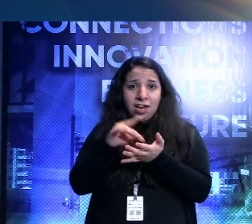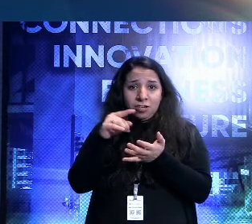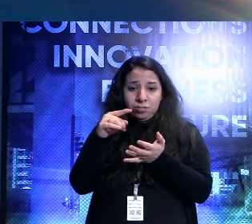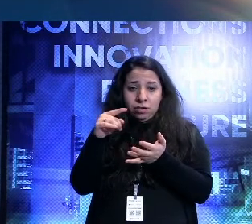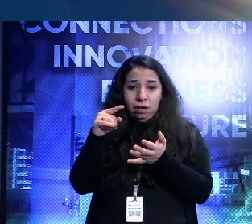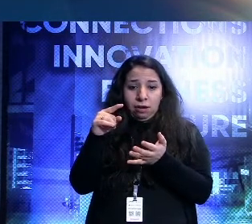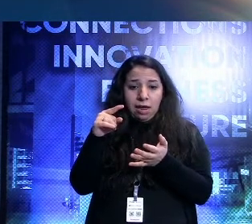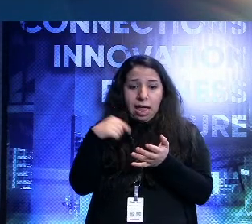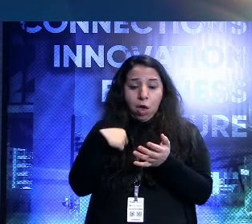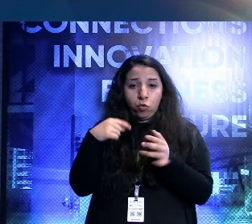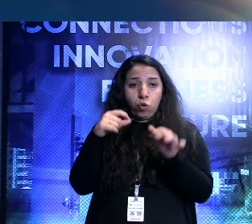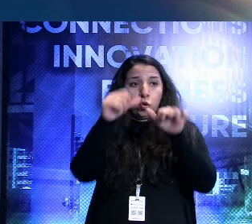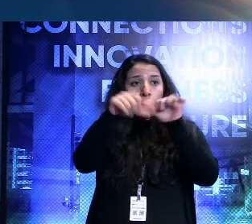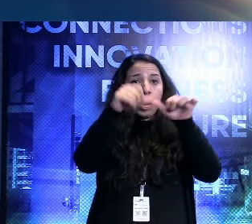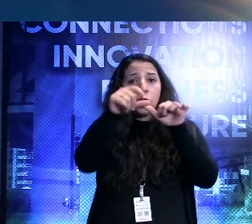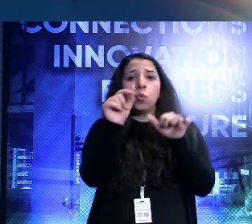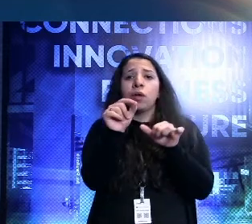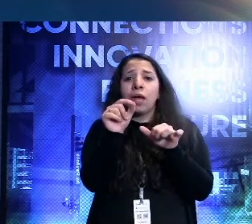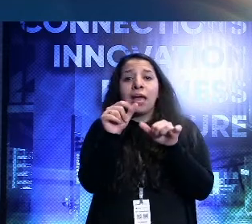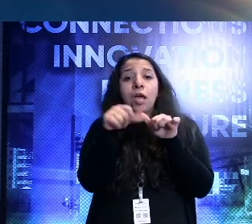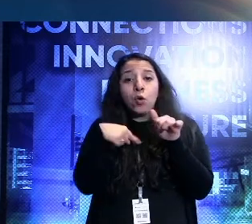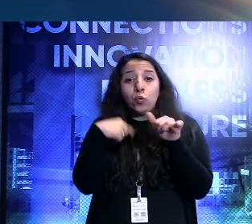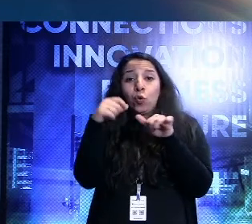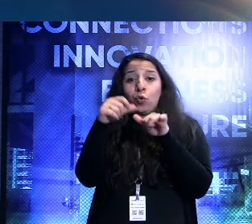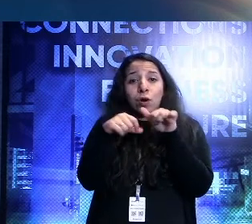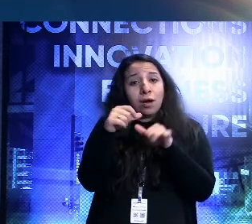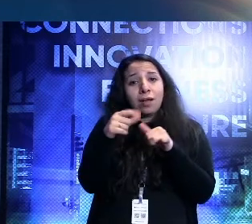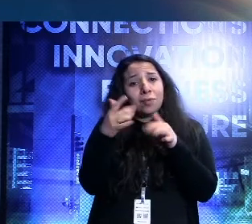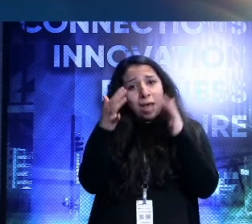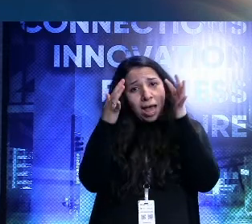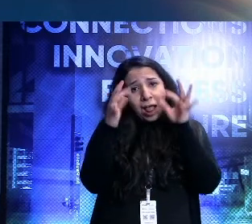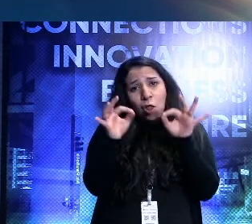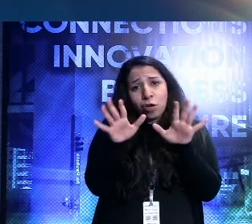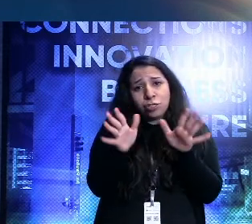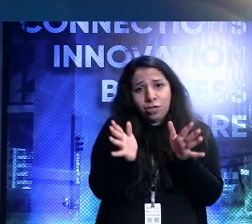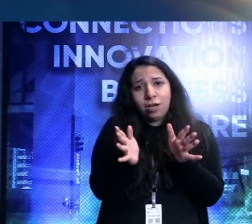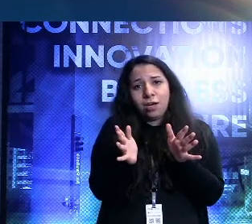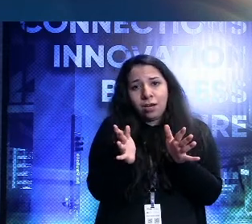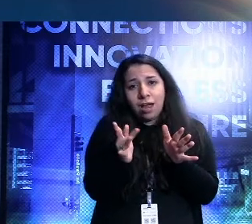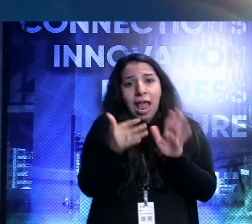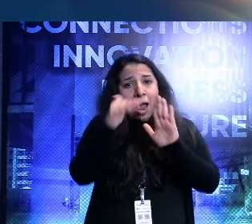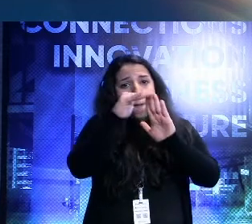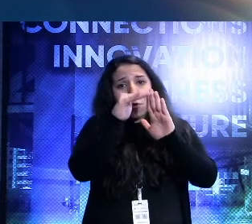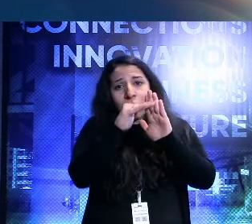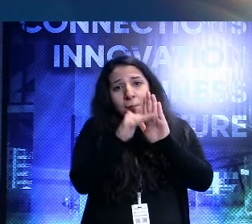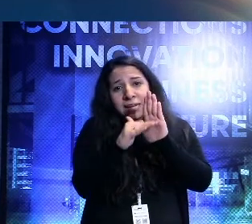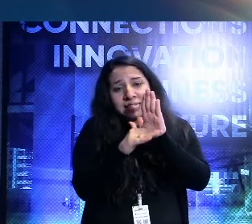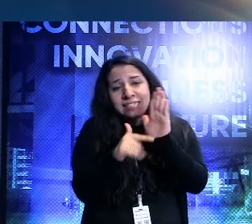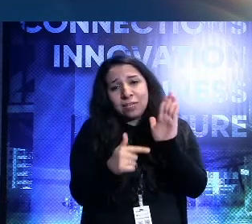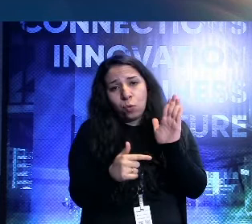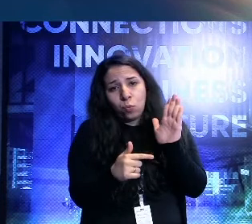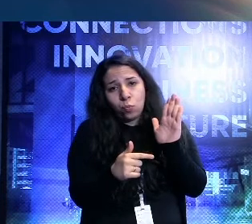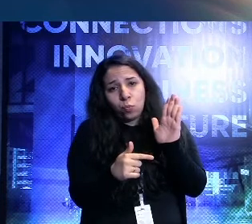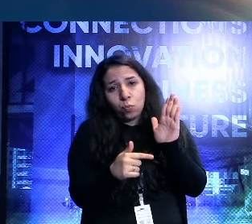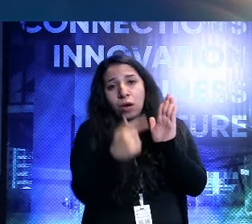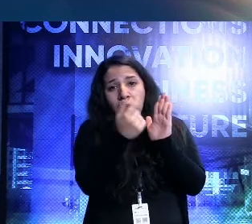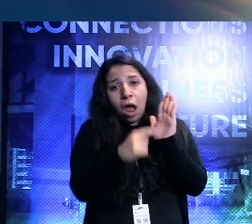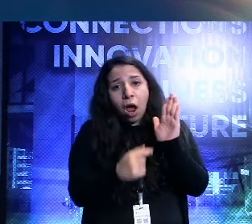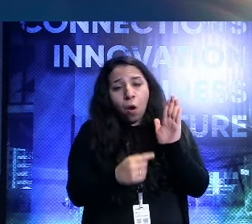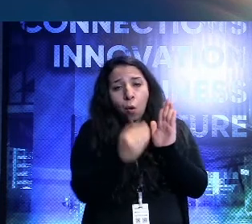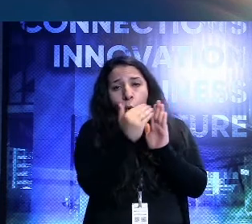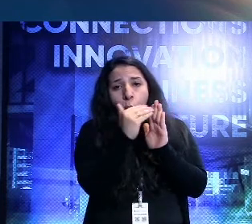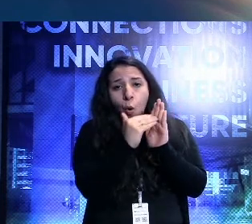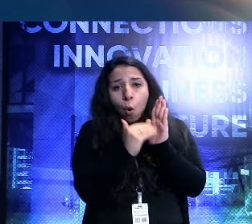estou tão preocupado com o objeto em si, mas para mim o que importa é o contexto e a lógica que eu estou utilizando.